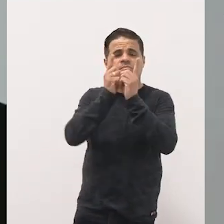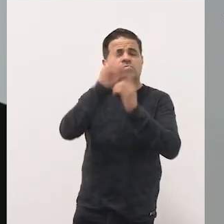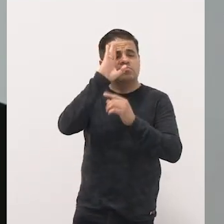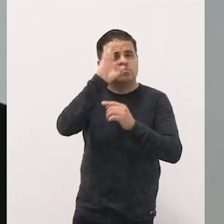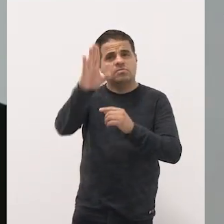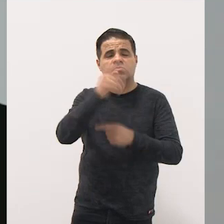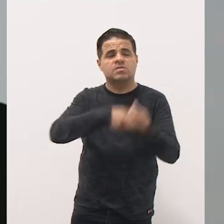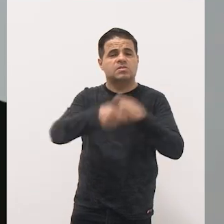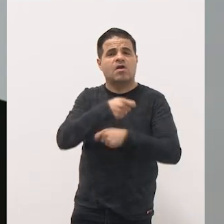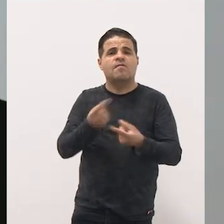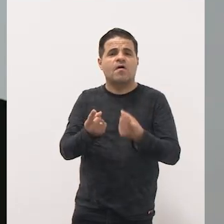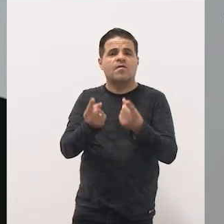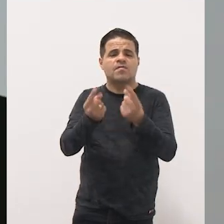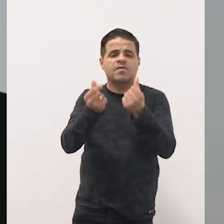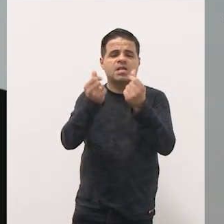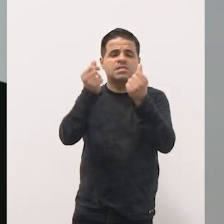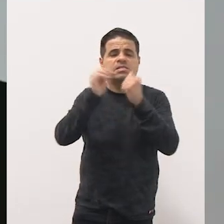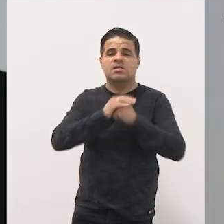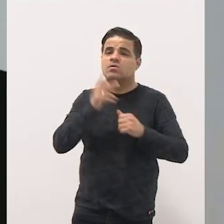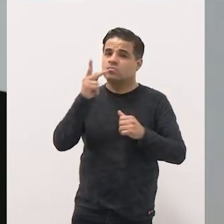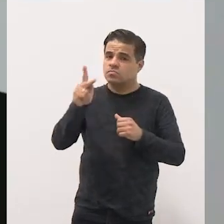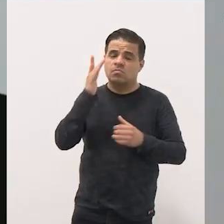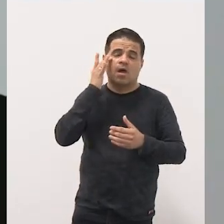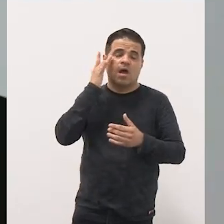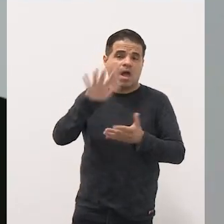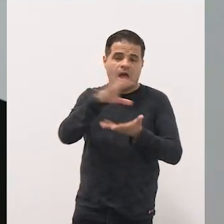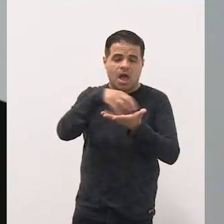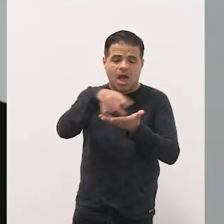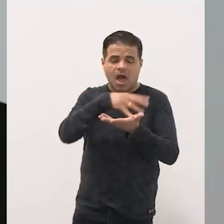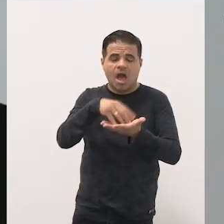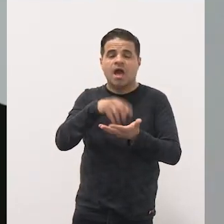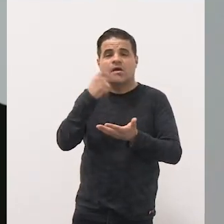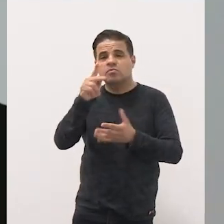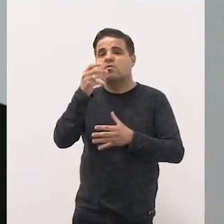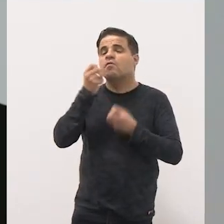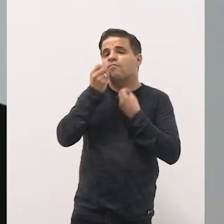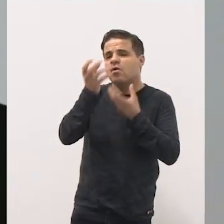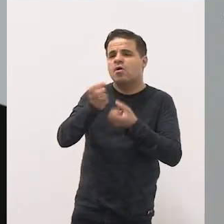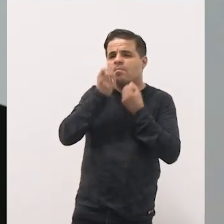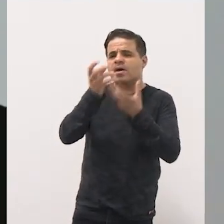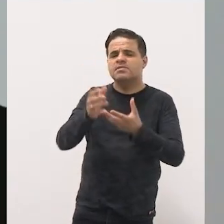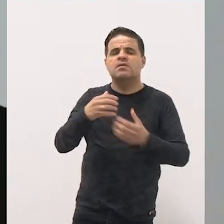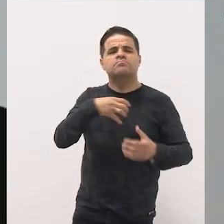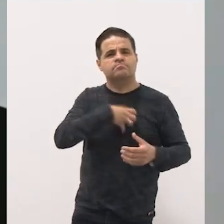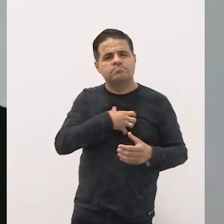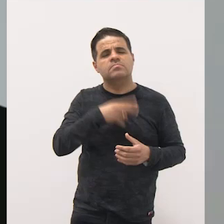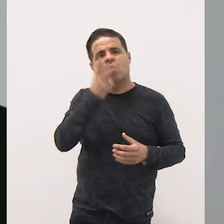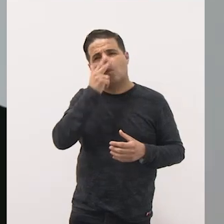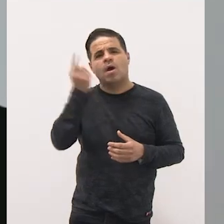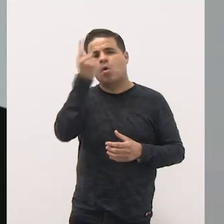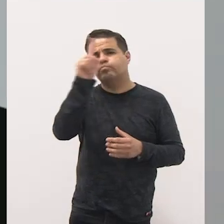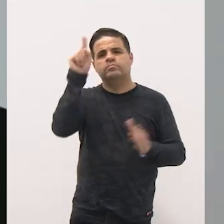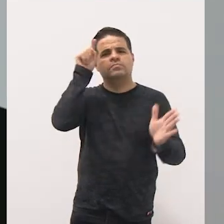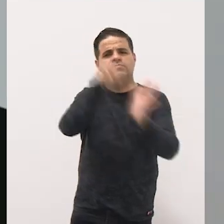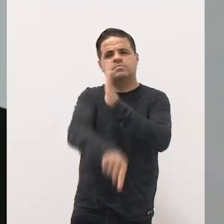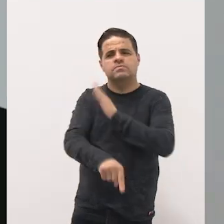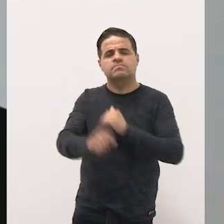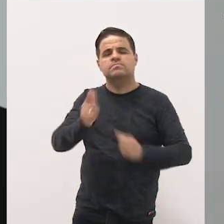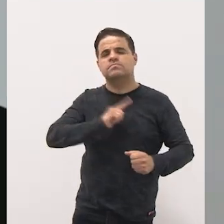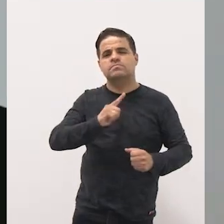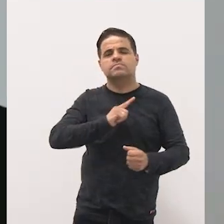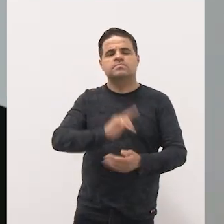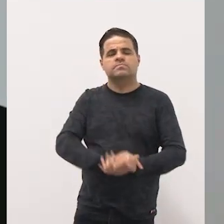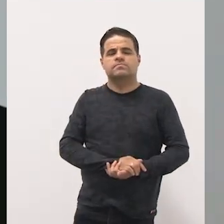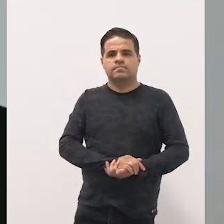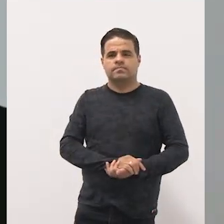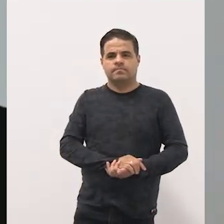principalmente financeiro? Eu não sei se é sua área saber dessa informação, mas de todo jeito é essa a última questão que nós temos aqui.